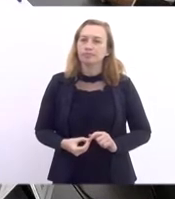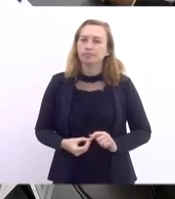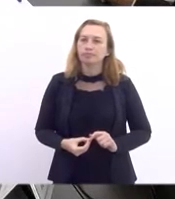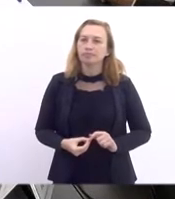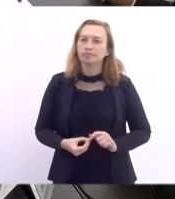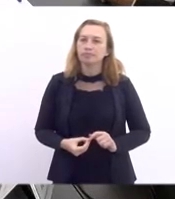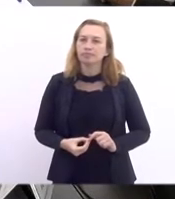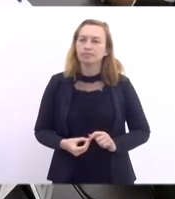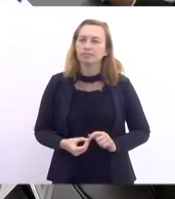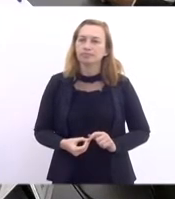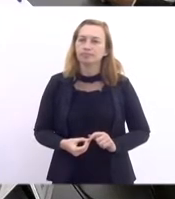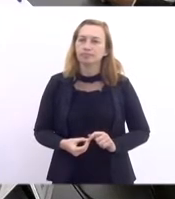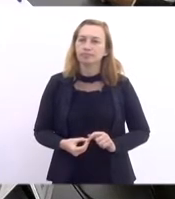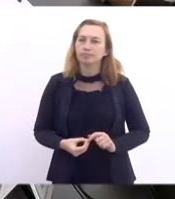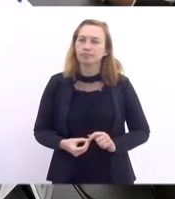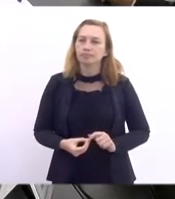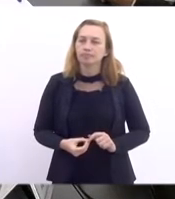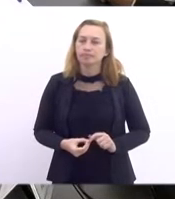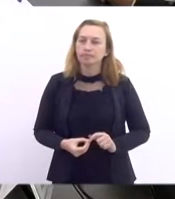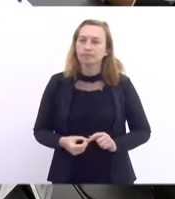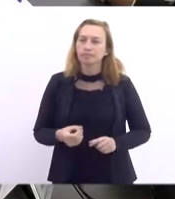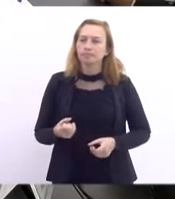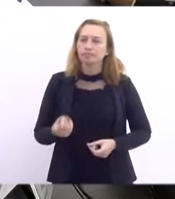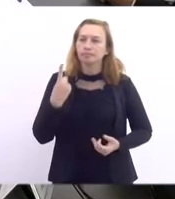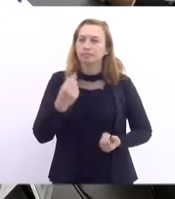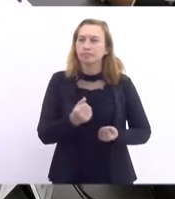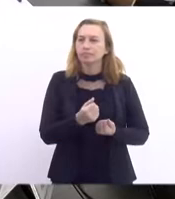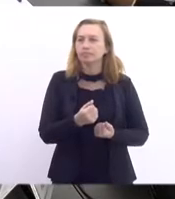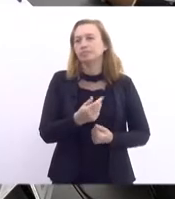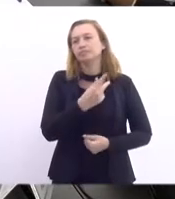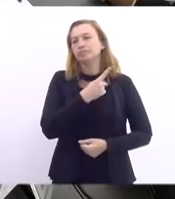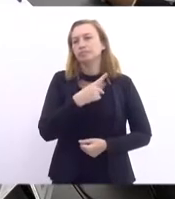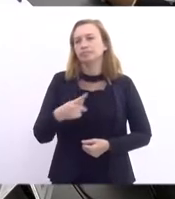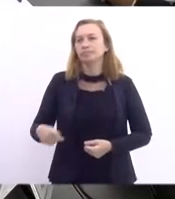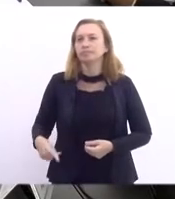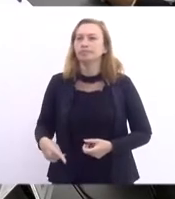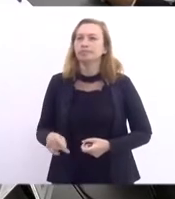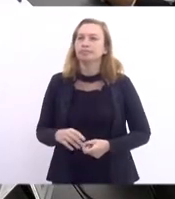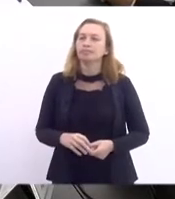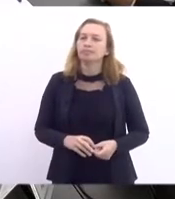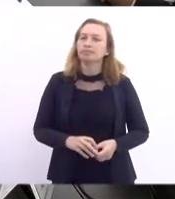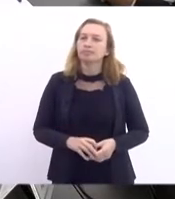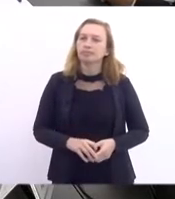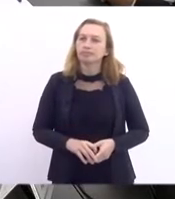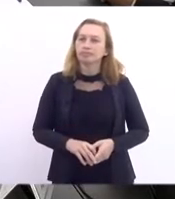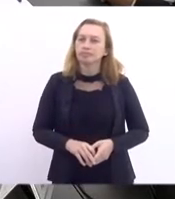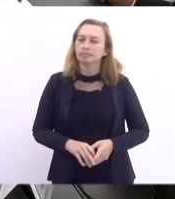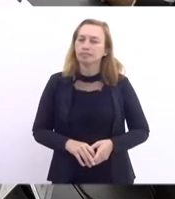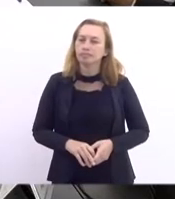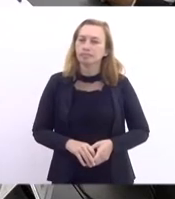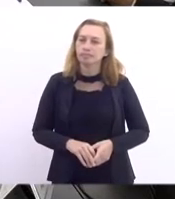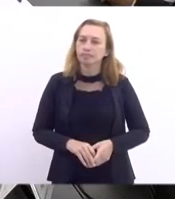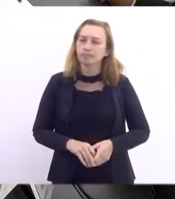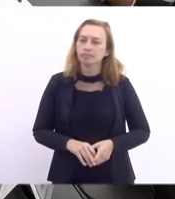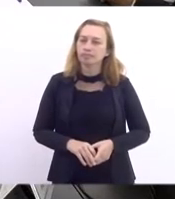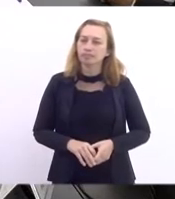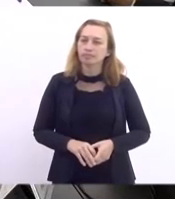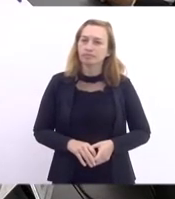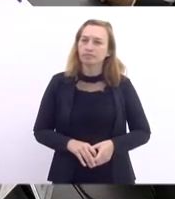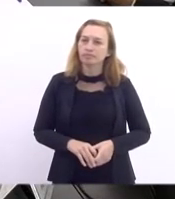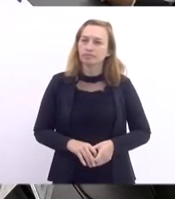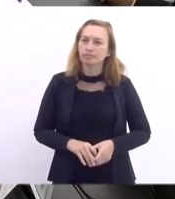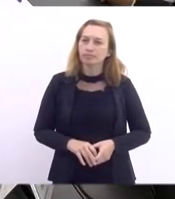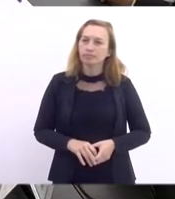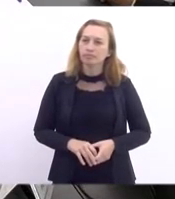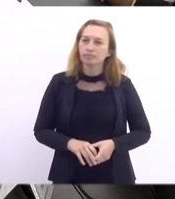titularidade do seu ex-presidente e sempre Presidente né E quem ex-presidente sempre